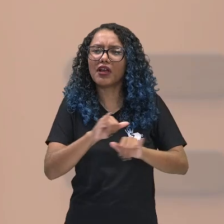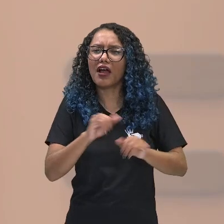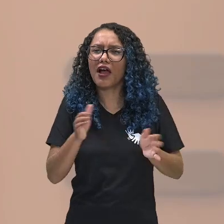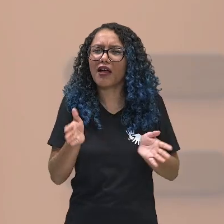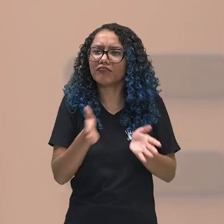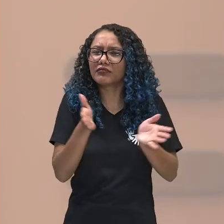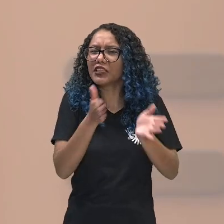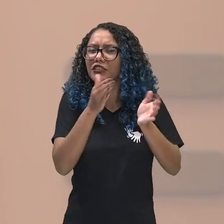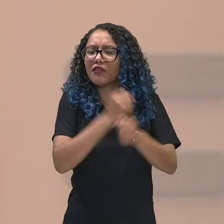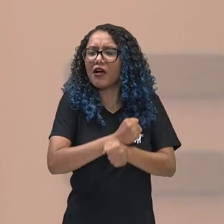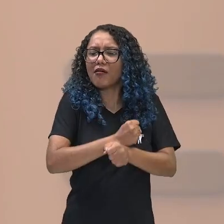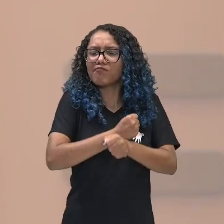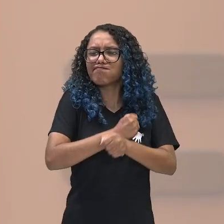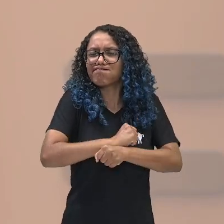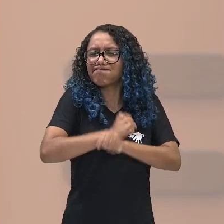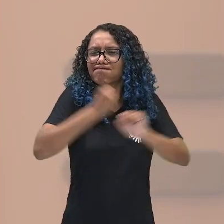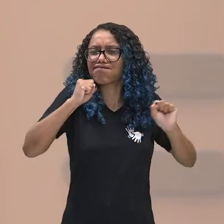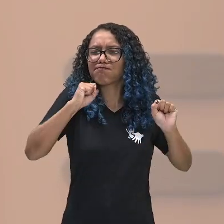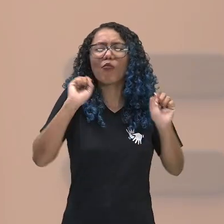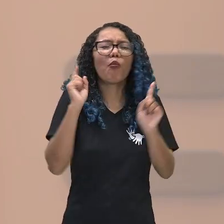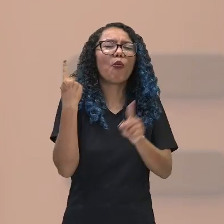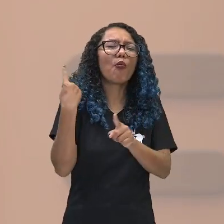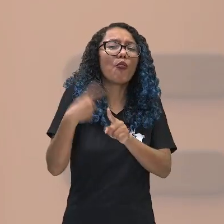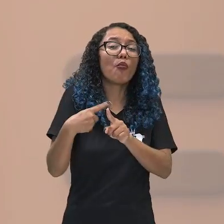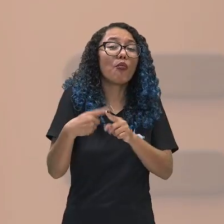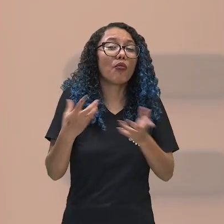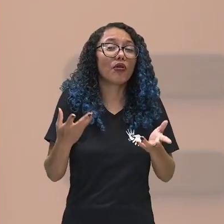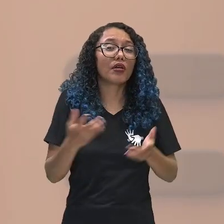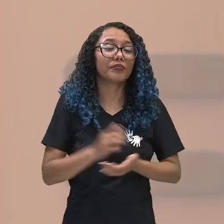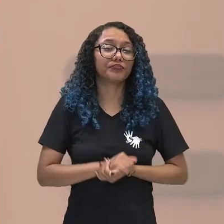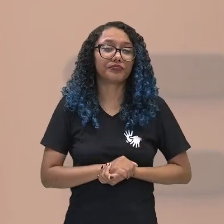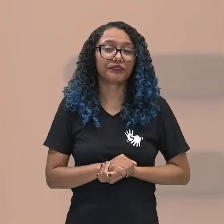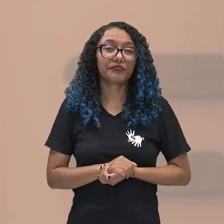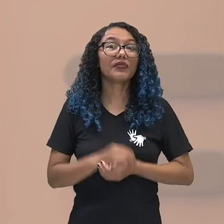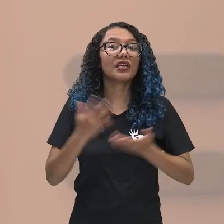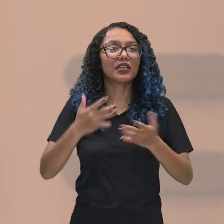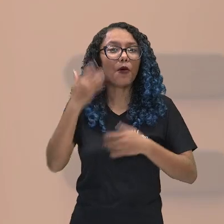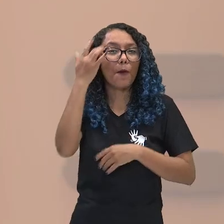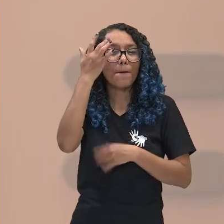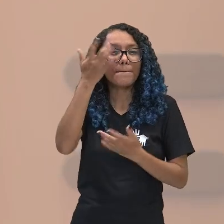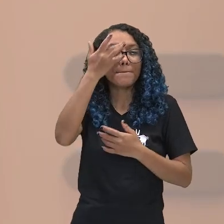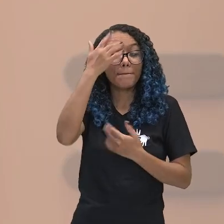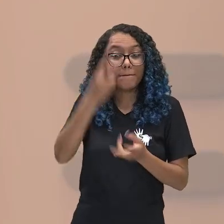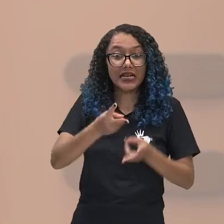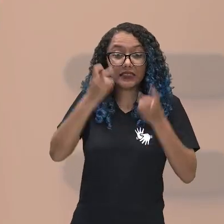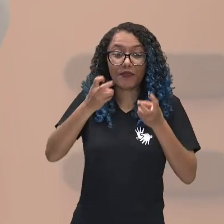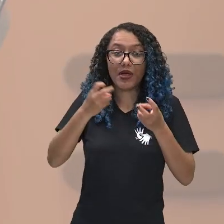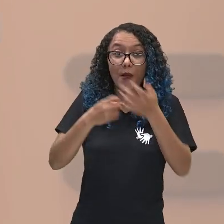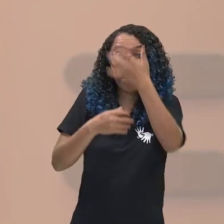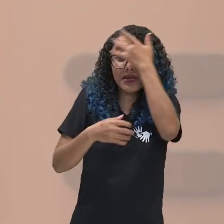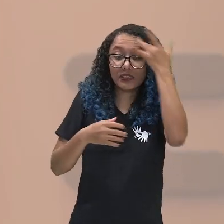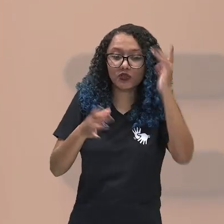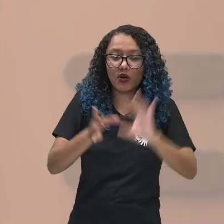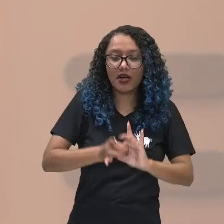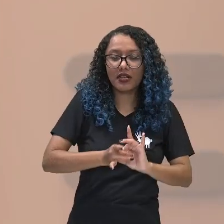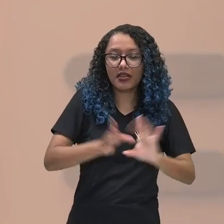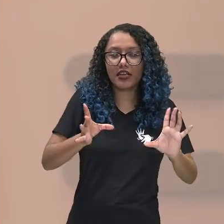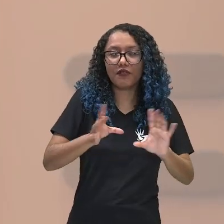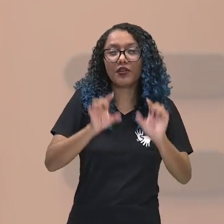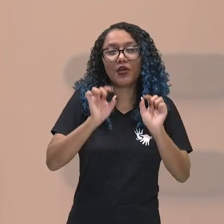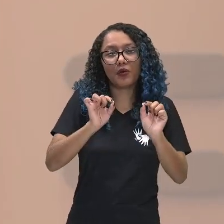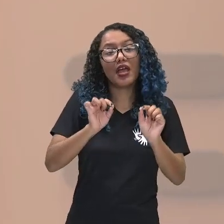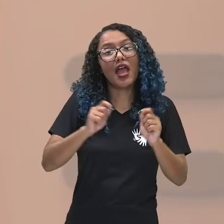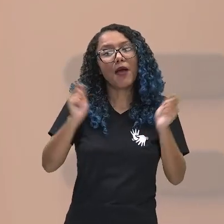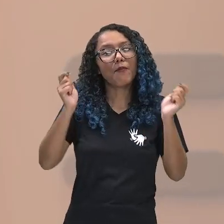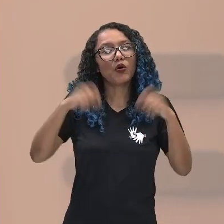viam, então, né, ao próprio escravo, a própria pessoa liberta, né, como, então, uma mão de obra